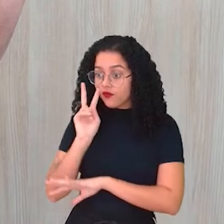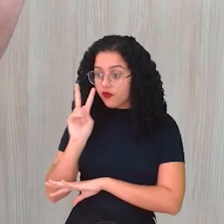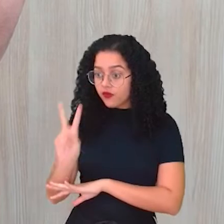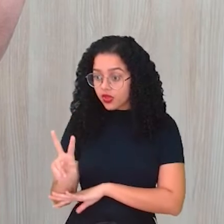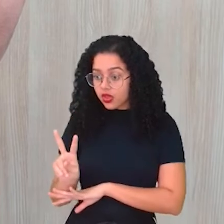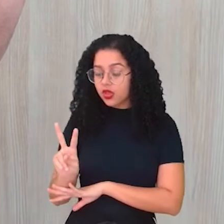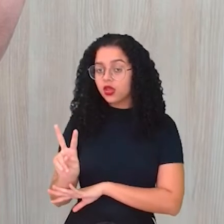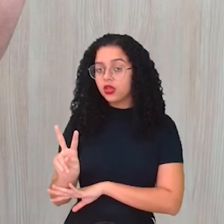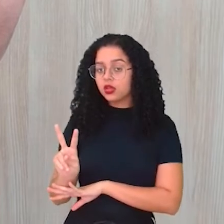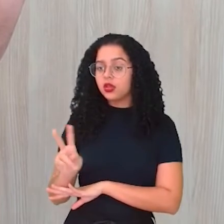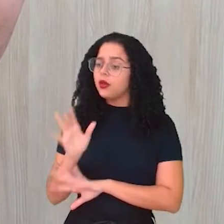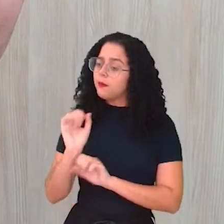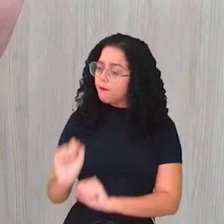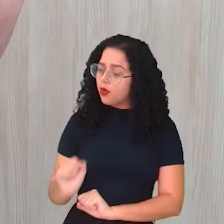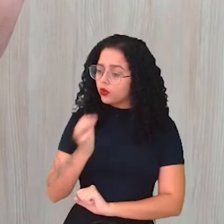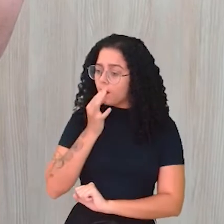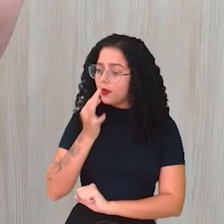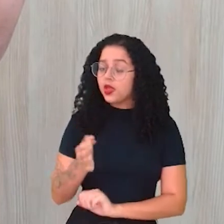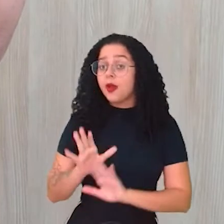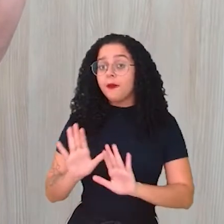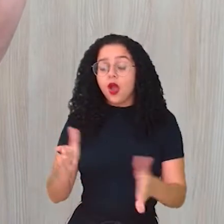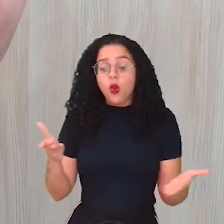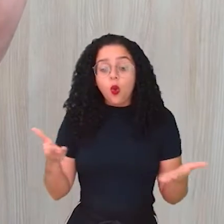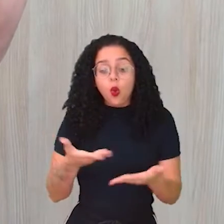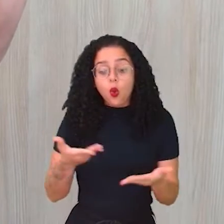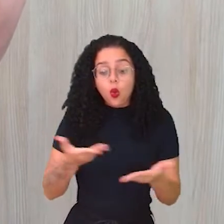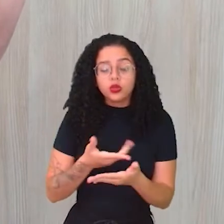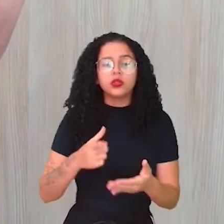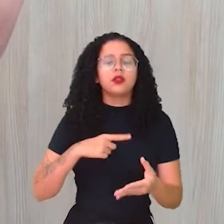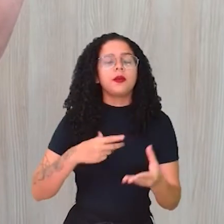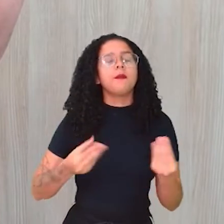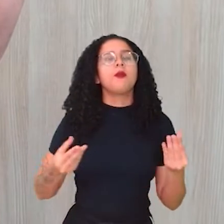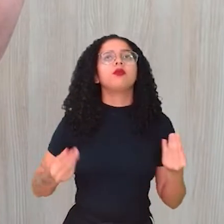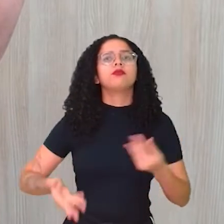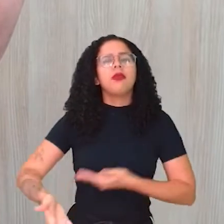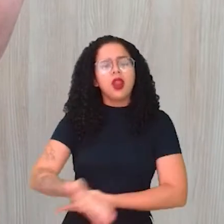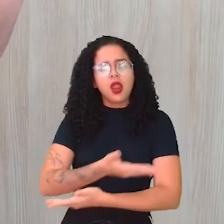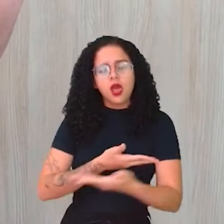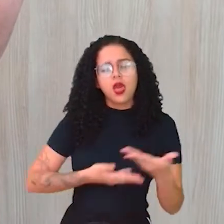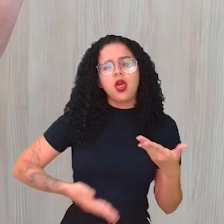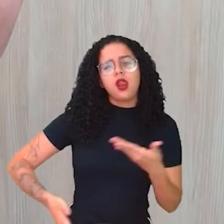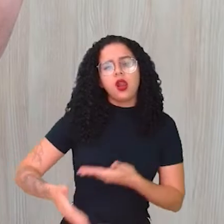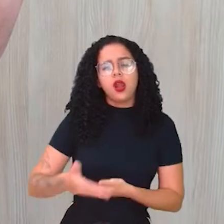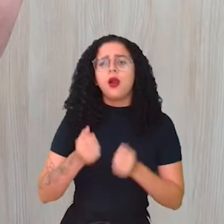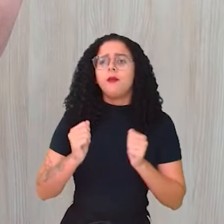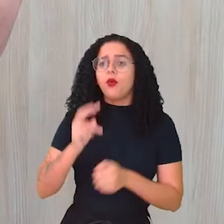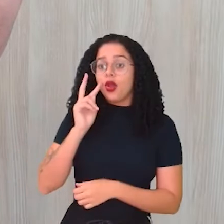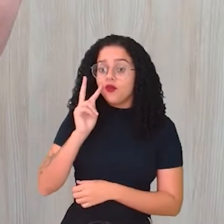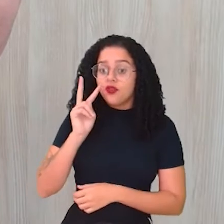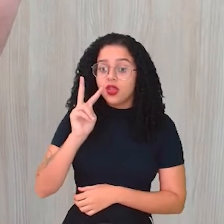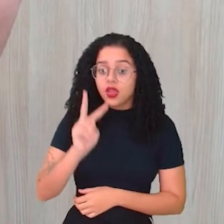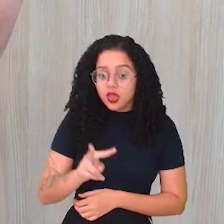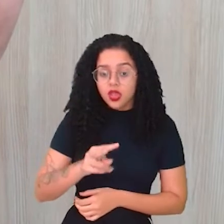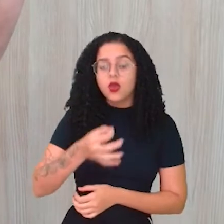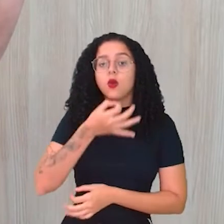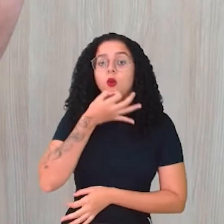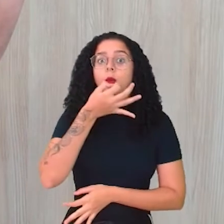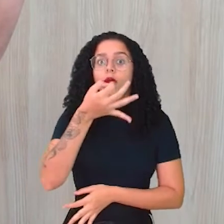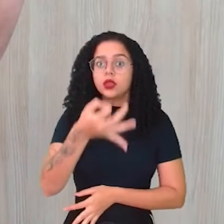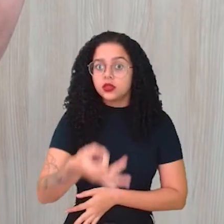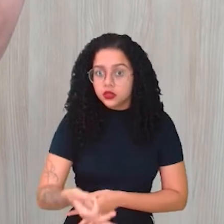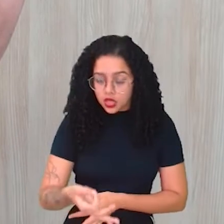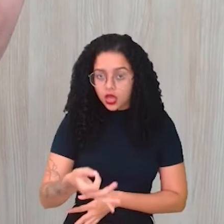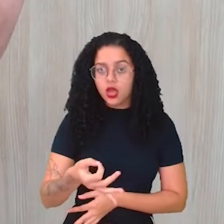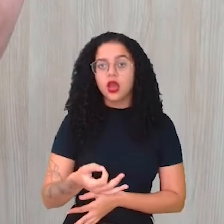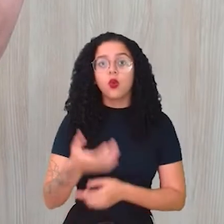interação tão grande que é essa internet que a gente tem hoje, né? Exatamente. Onde você pode consumir essas informações, mas você também está,